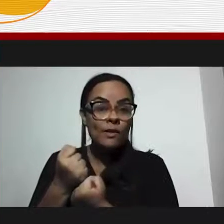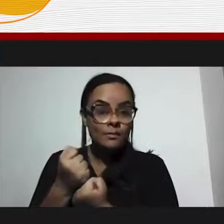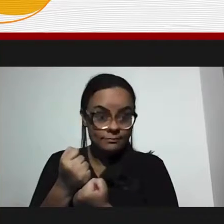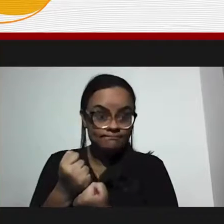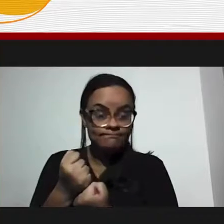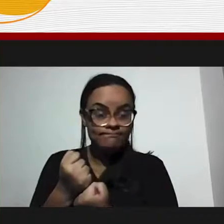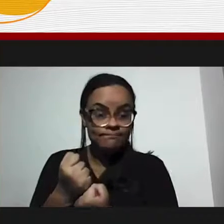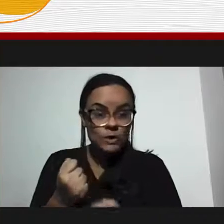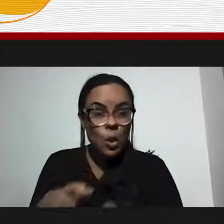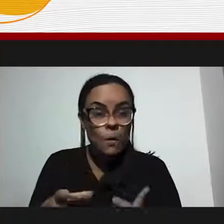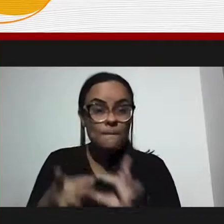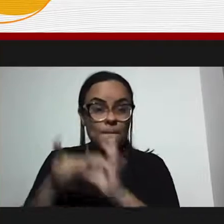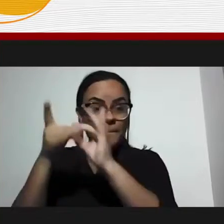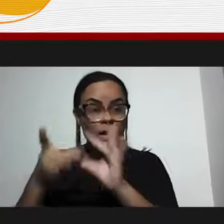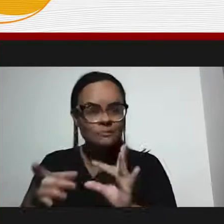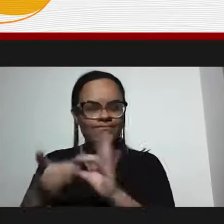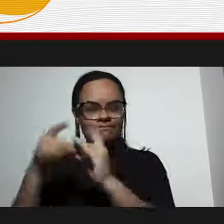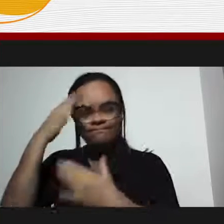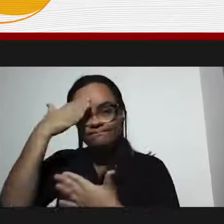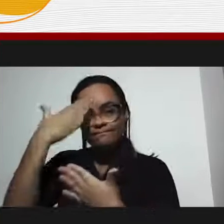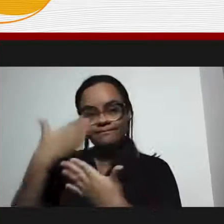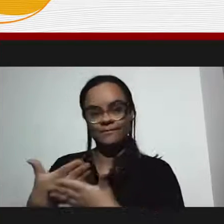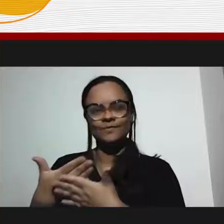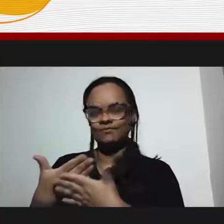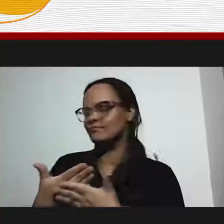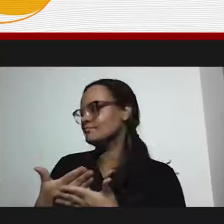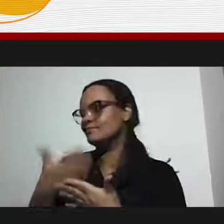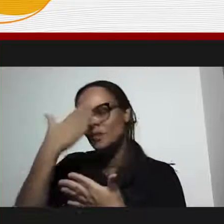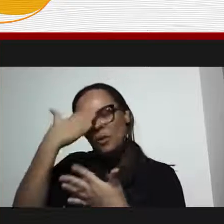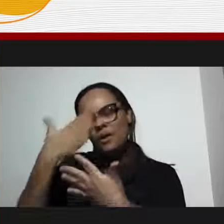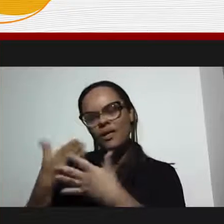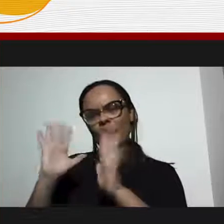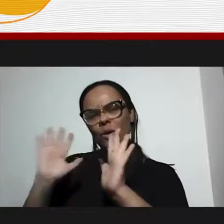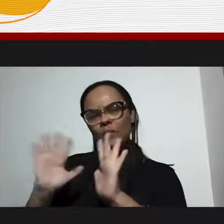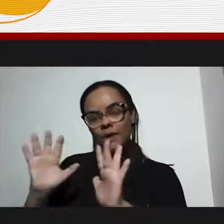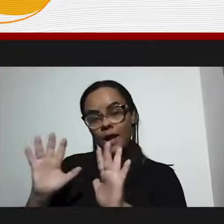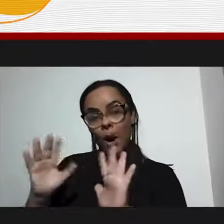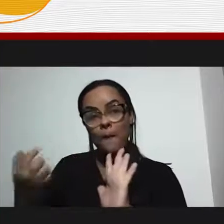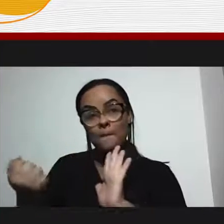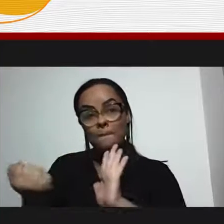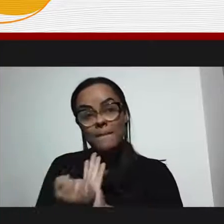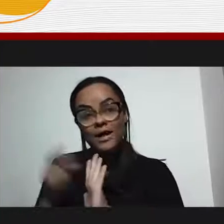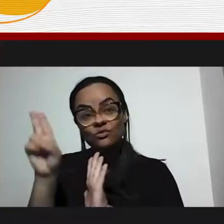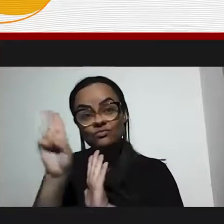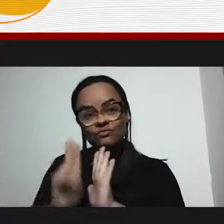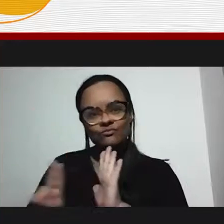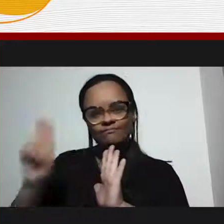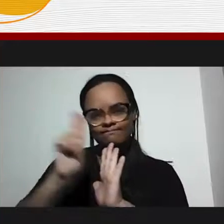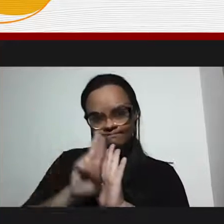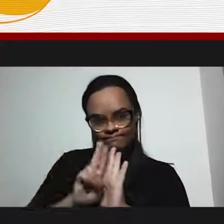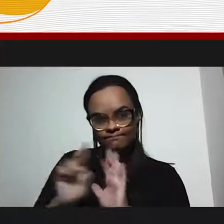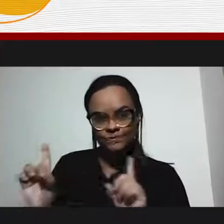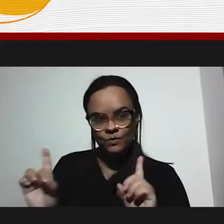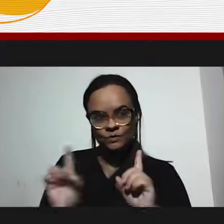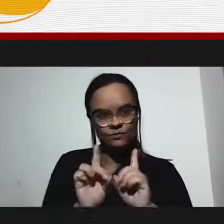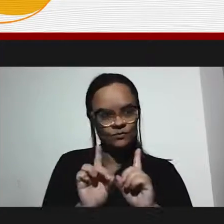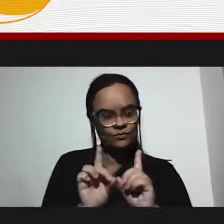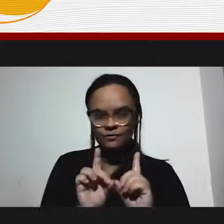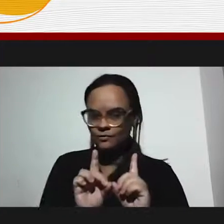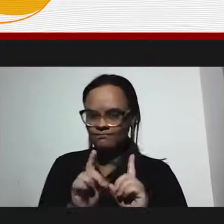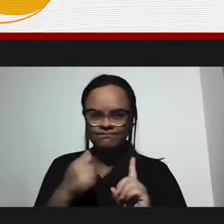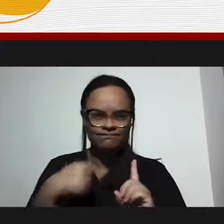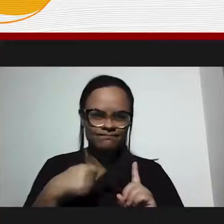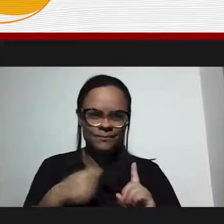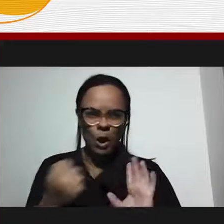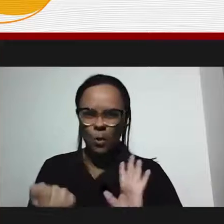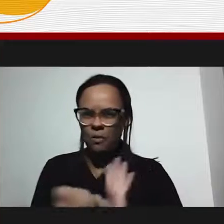eu agradecia a ele e falava que ia usar a marca dele, né? E ele chegava e falava: não preciso usar